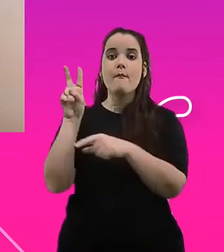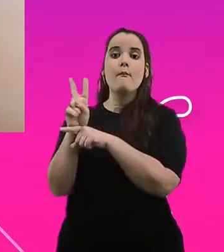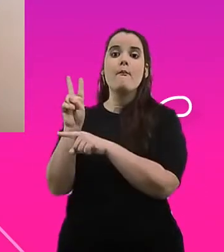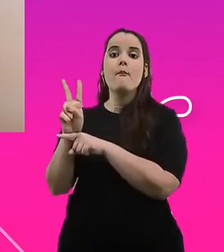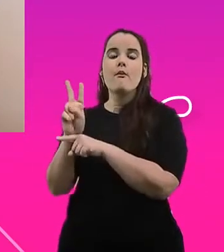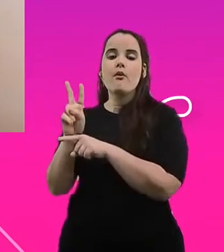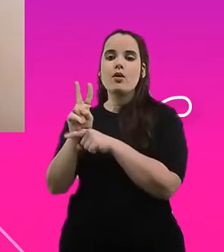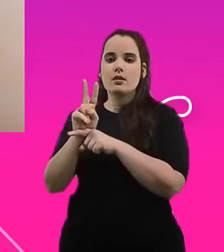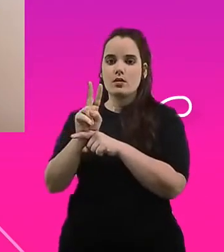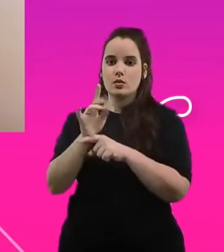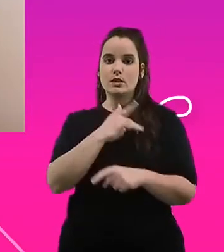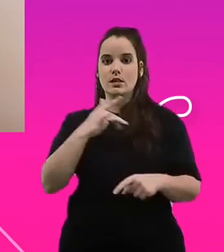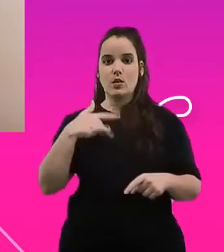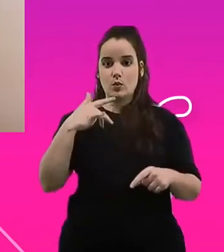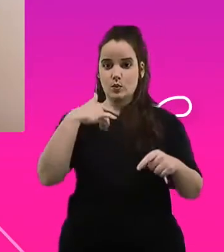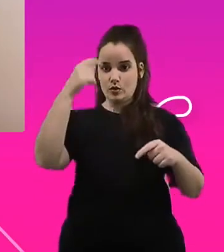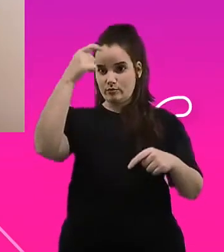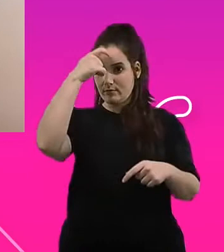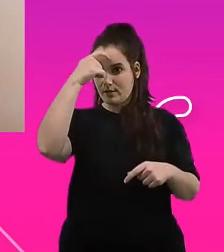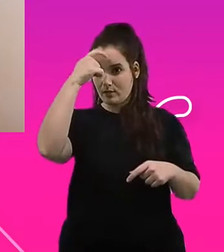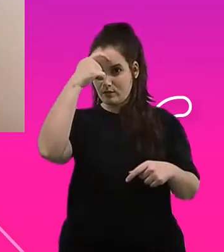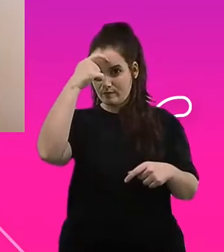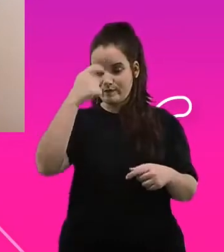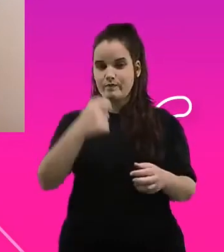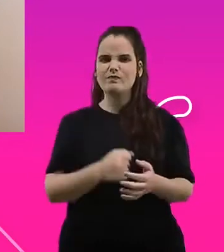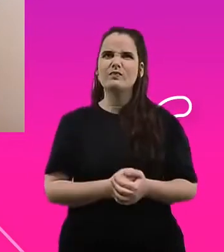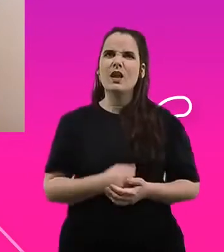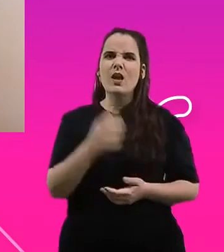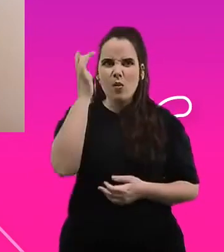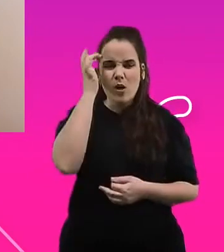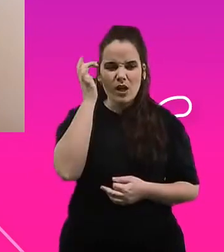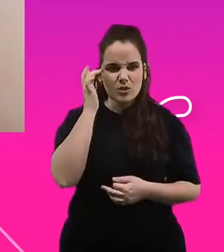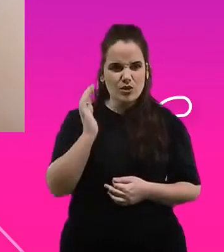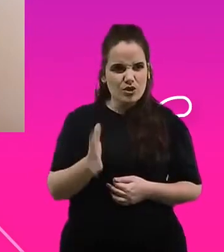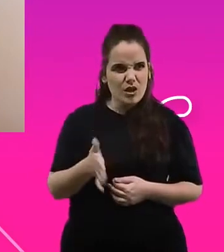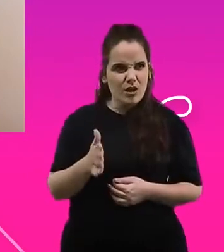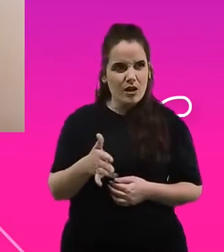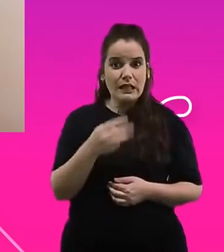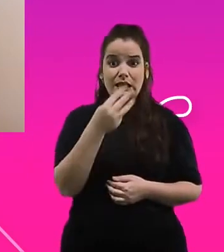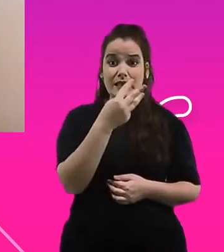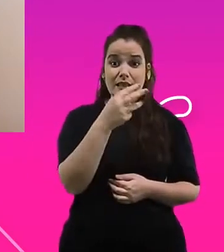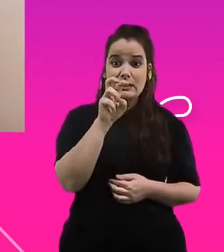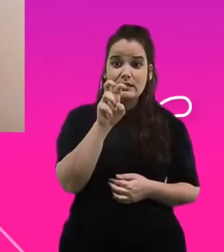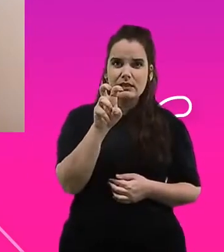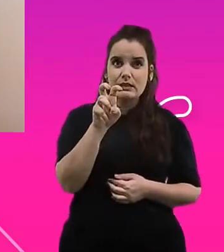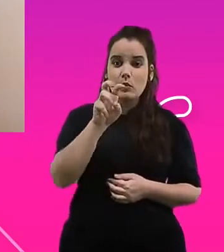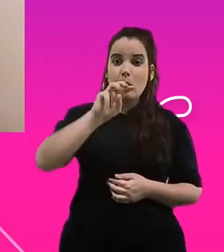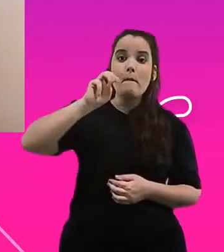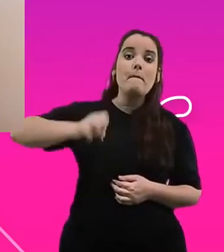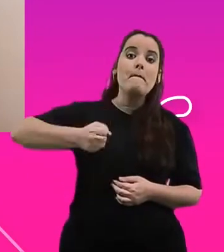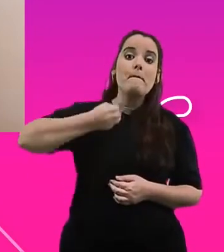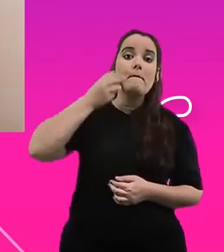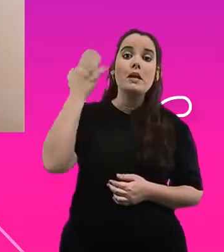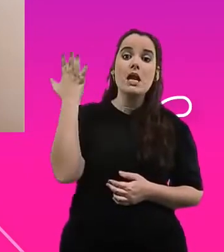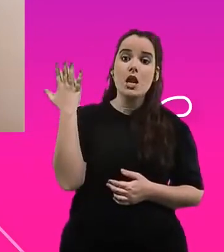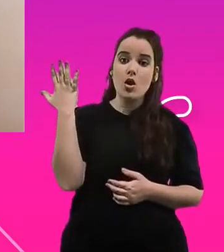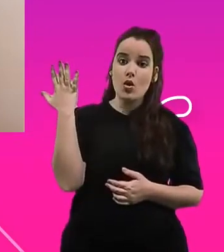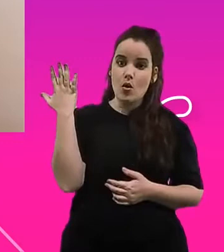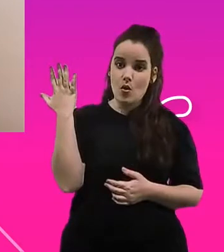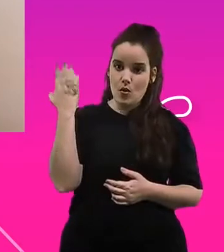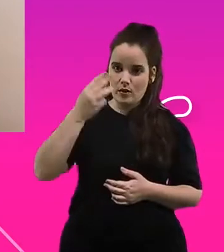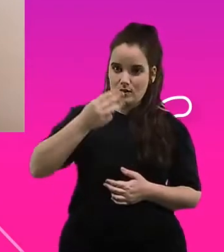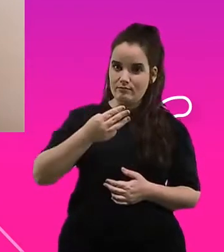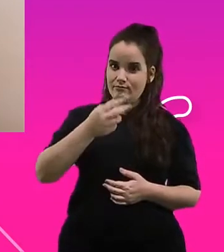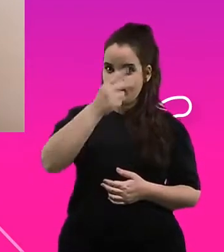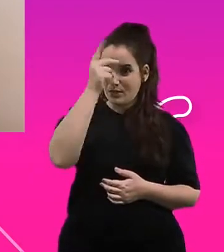impactou, acho que a gente já está em uns 35 milhões de pessoas no Brasil inteiro. Então, se 20%, 15%, 20%